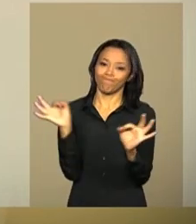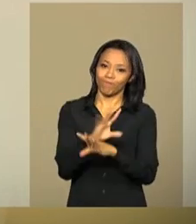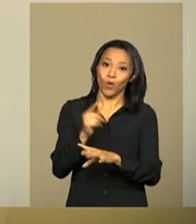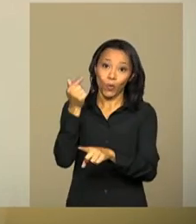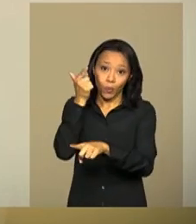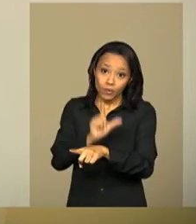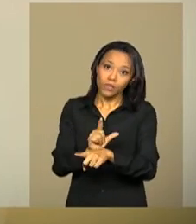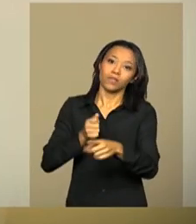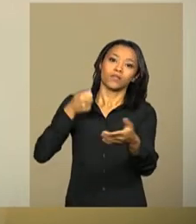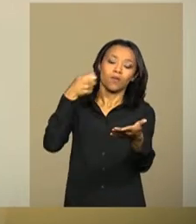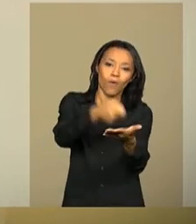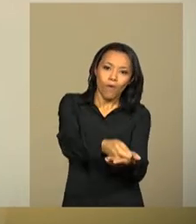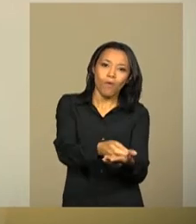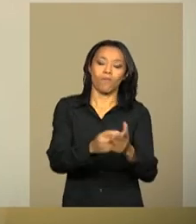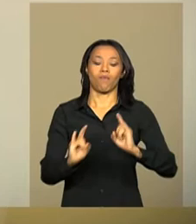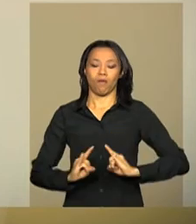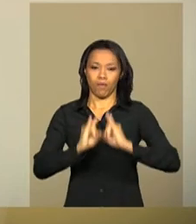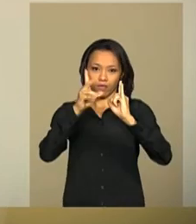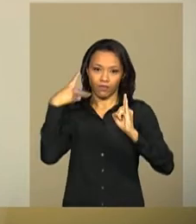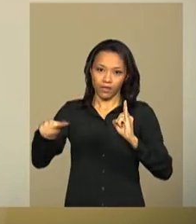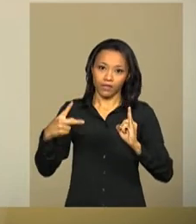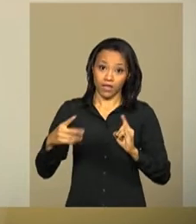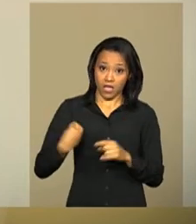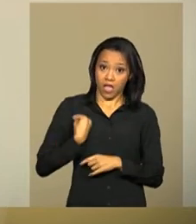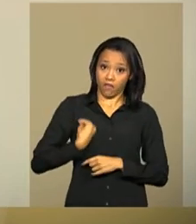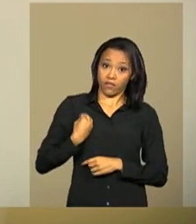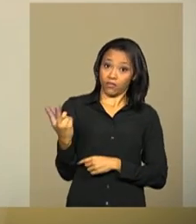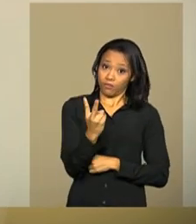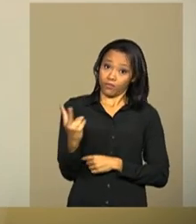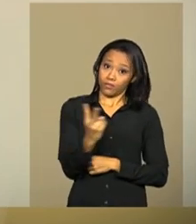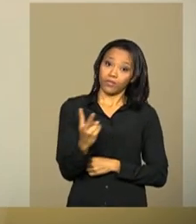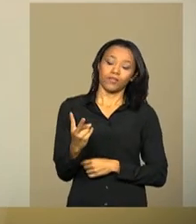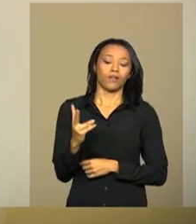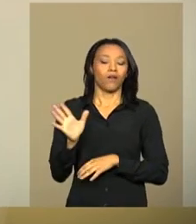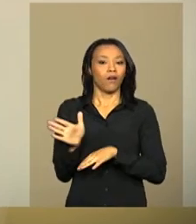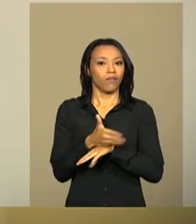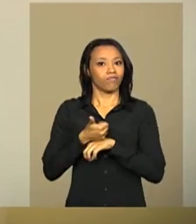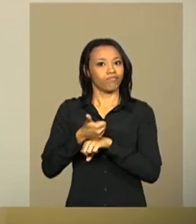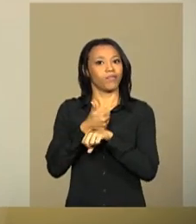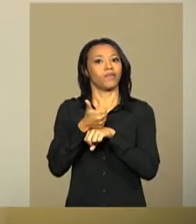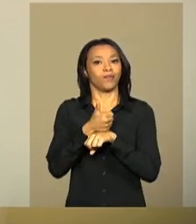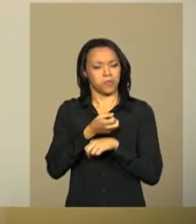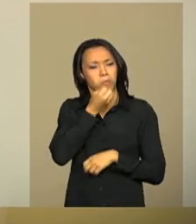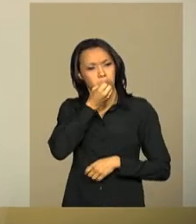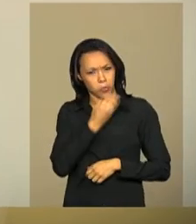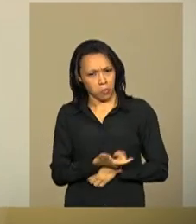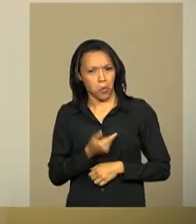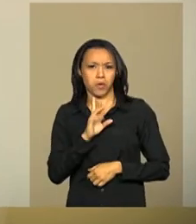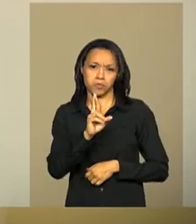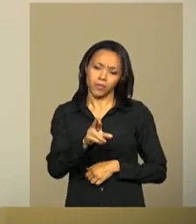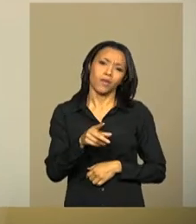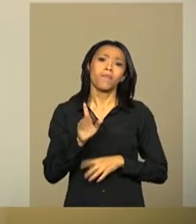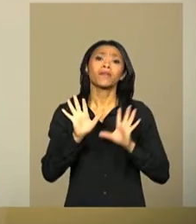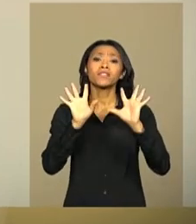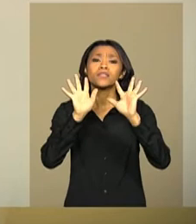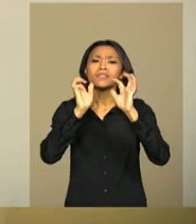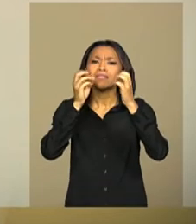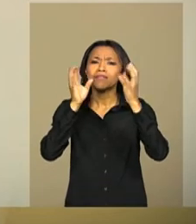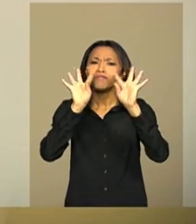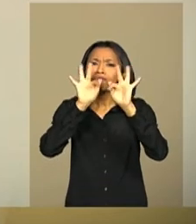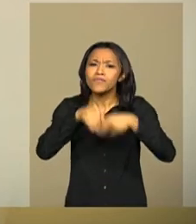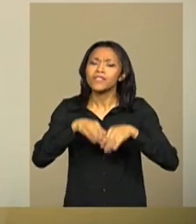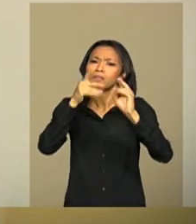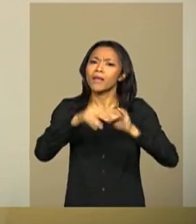eles puderam comprar o apartamento deles e a vida do casal Max ficou muito melhor muito bom presidenta a gente terminar de